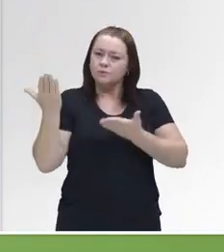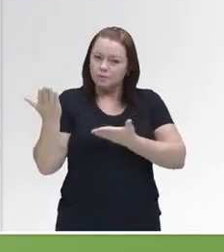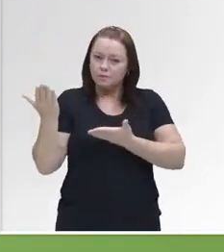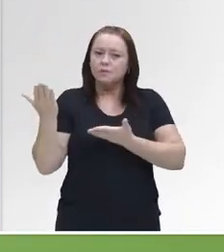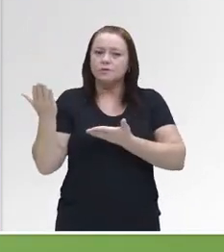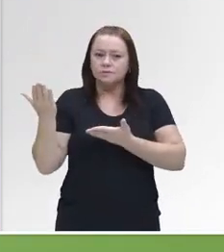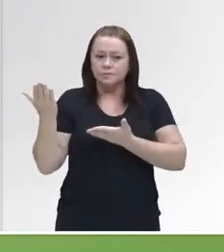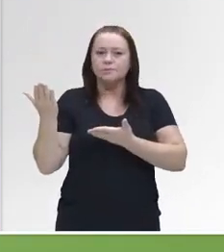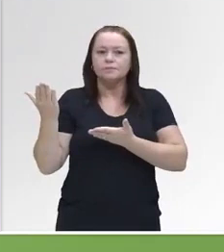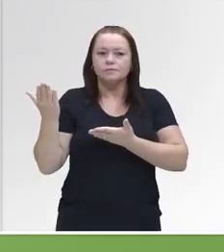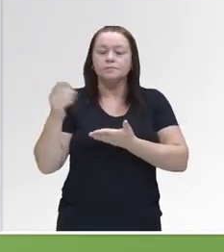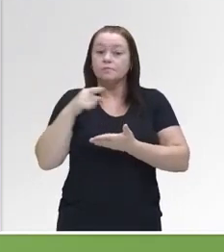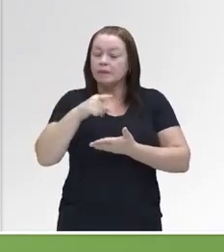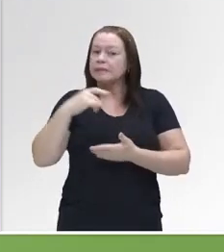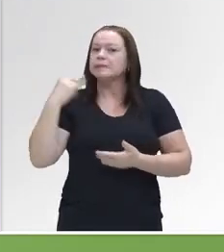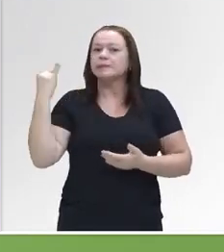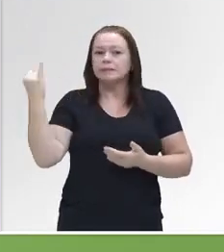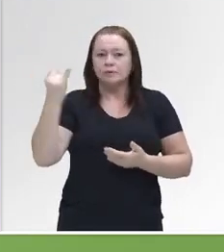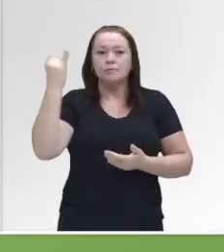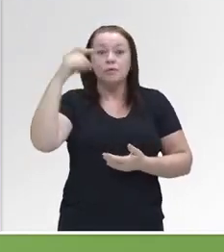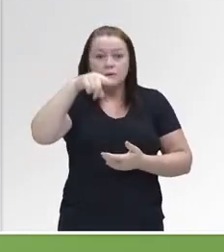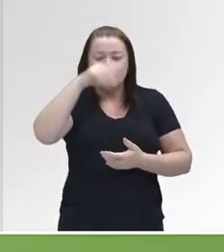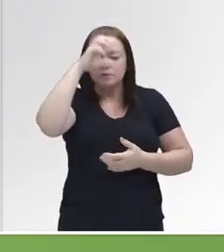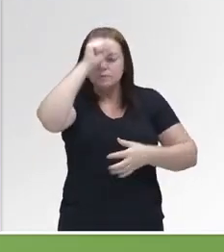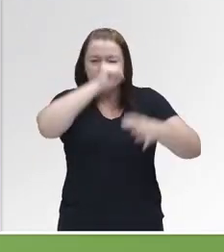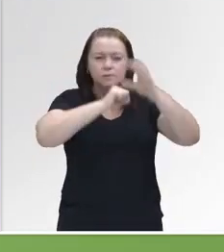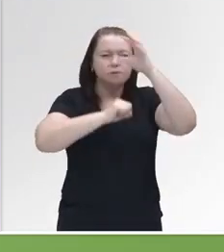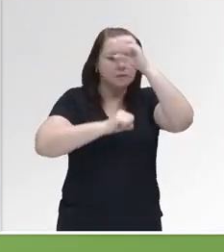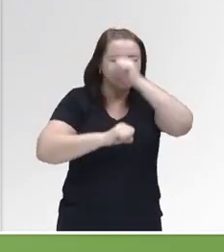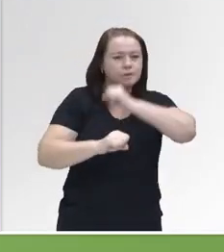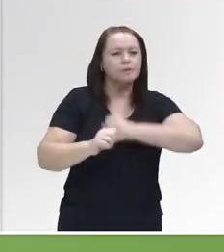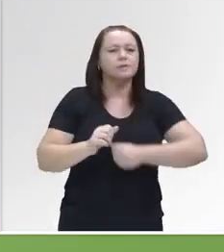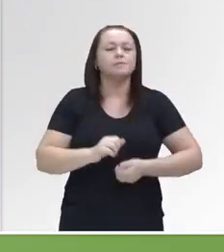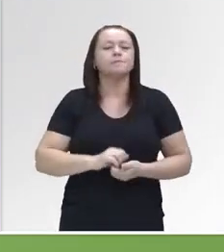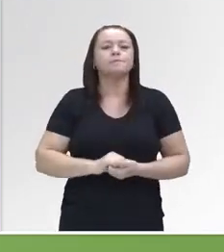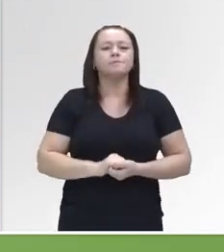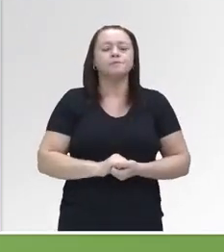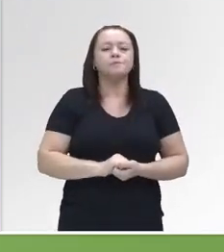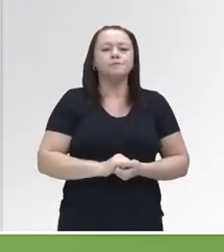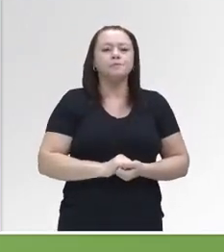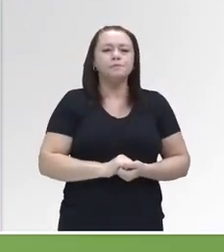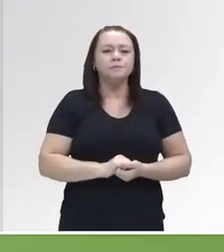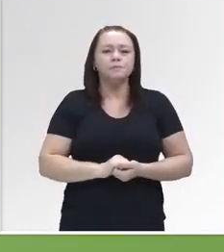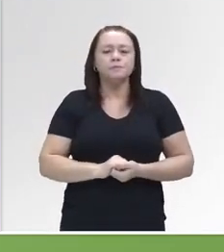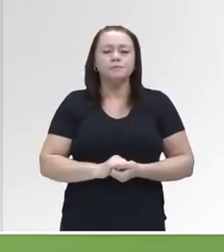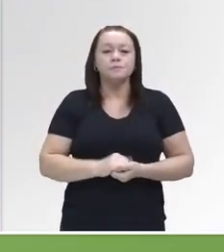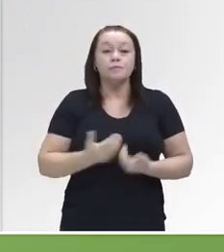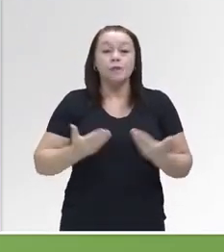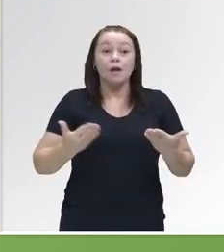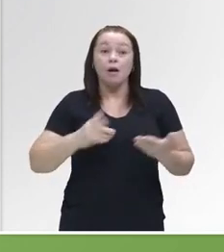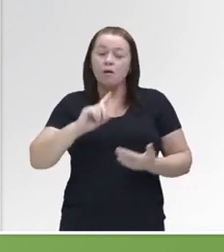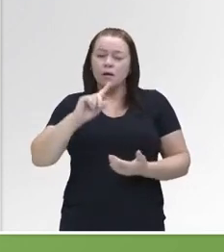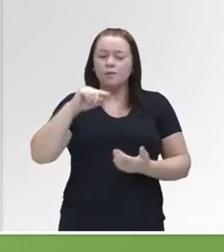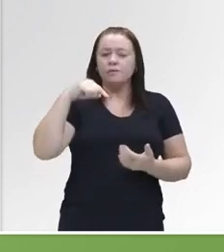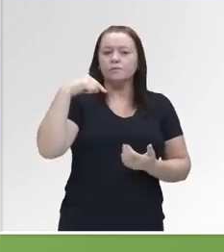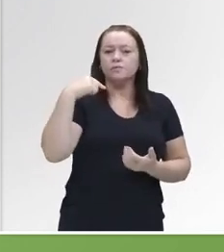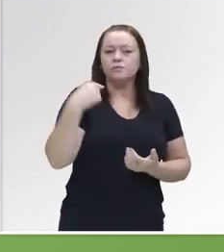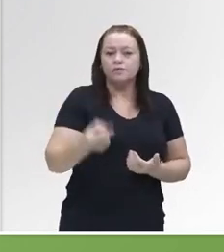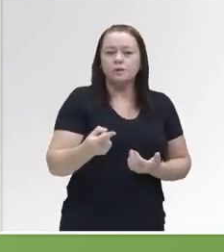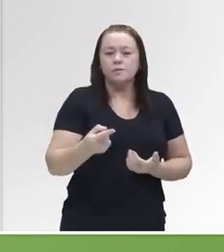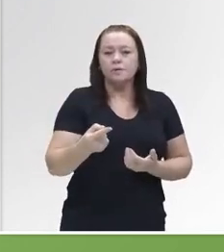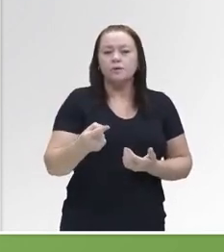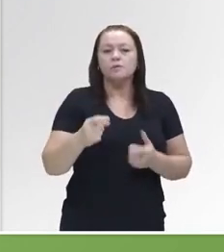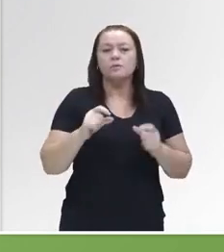posições são muito importantes, tá bom? Aí vamos para a próxima, que são